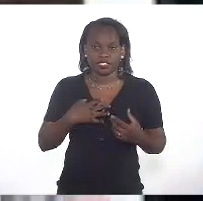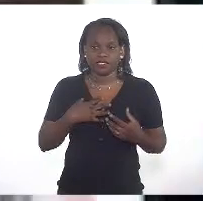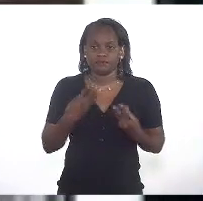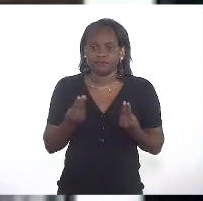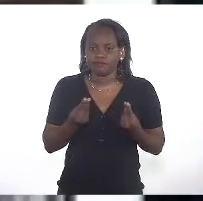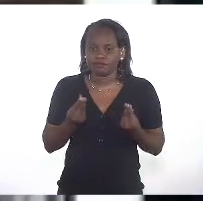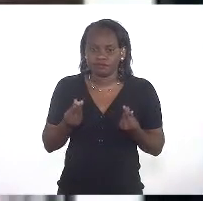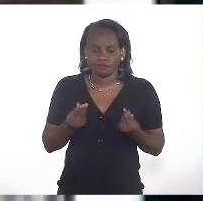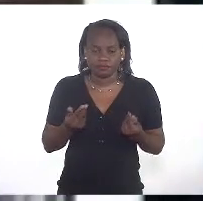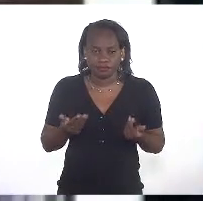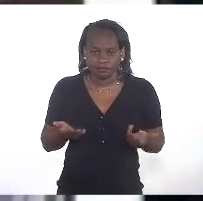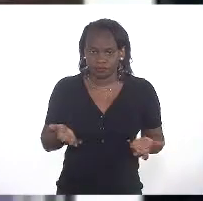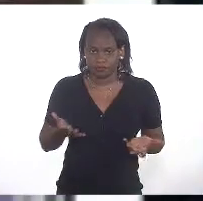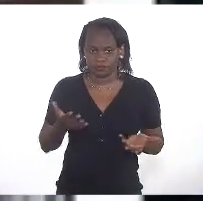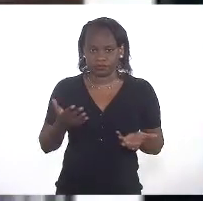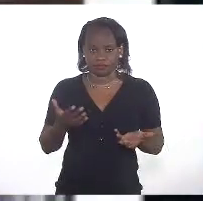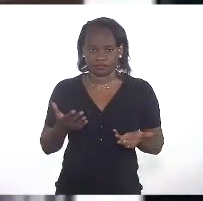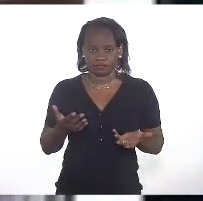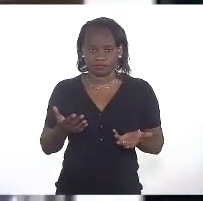ressensibiliza